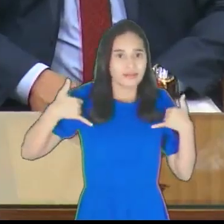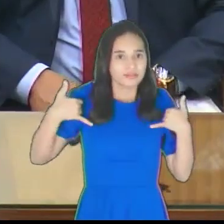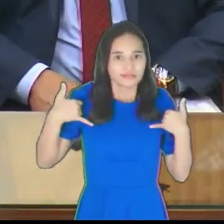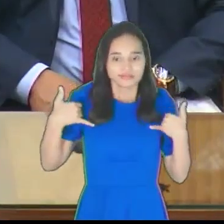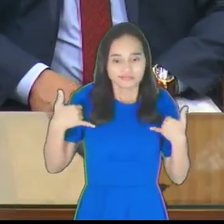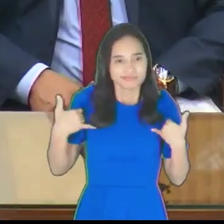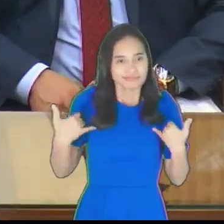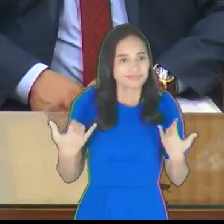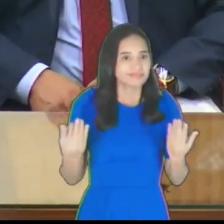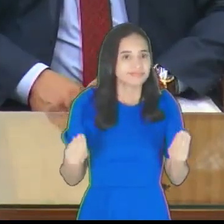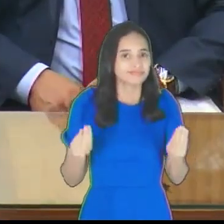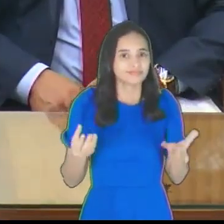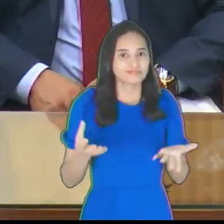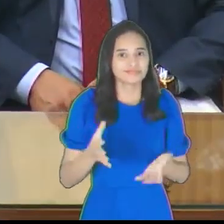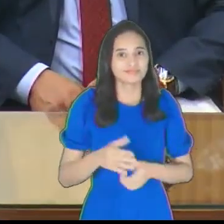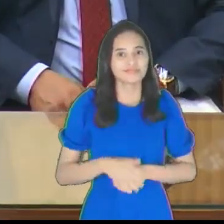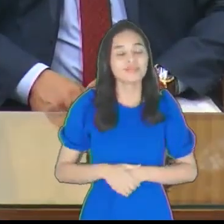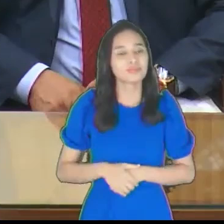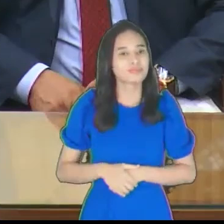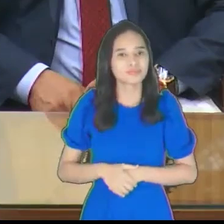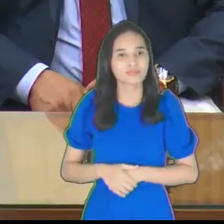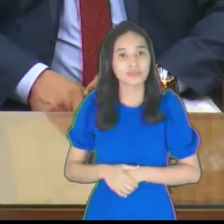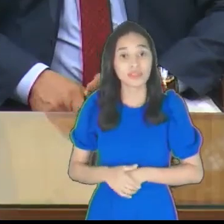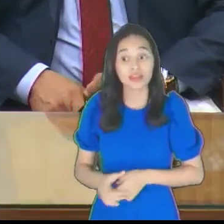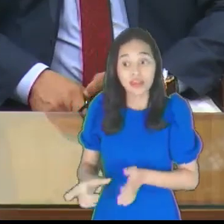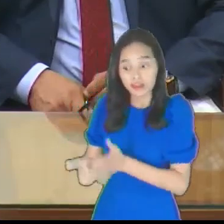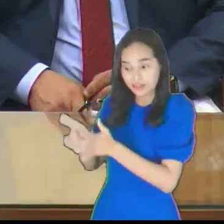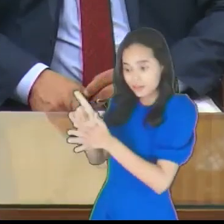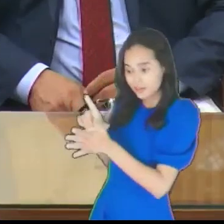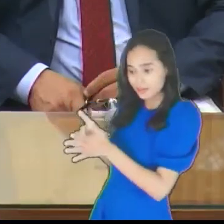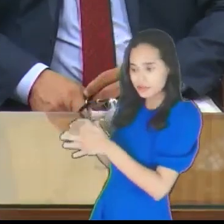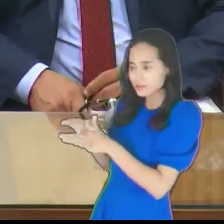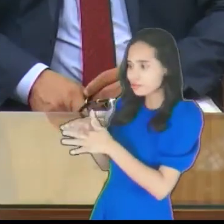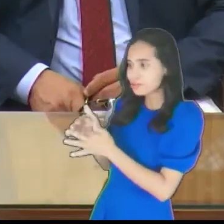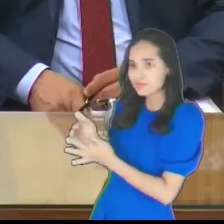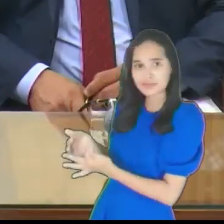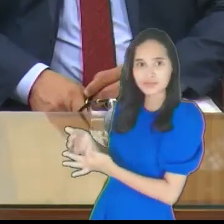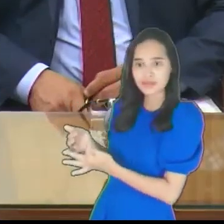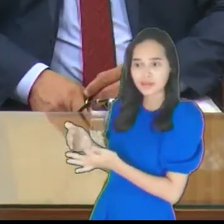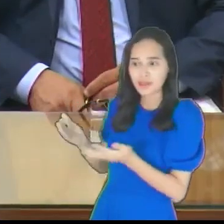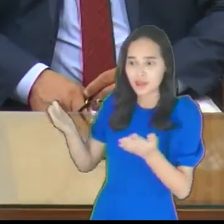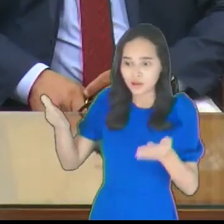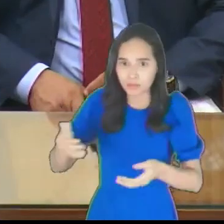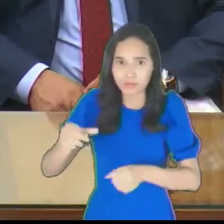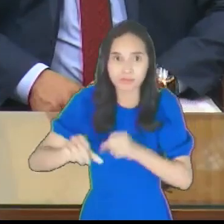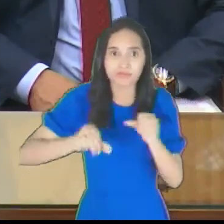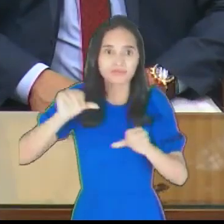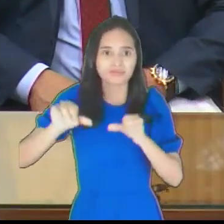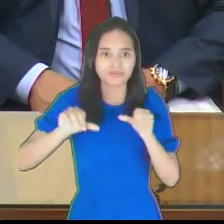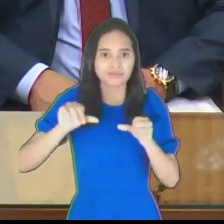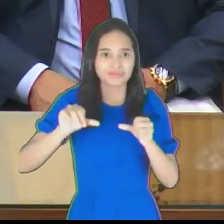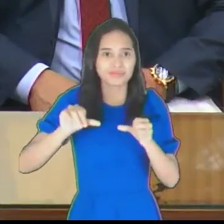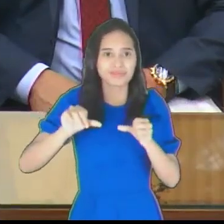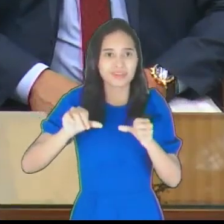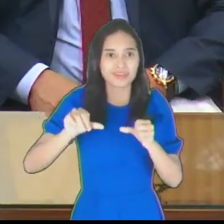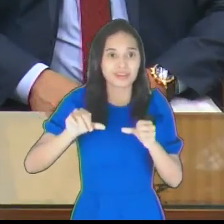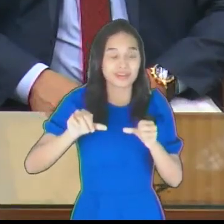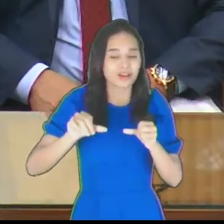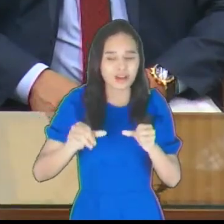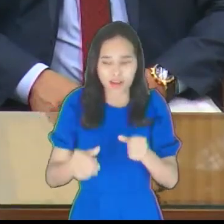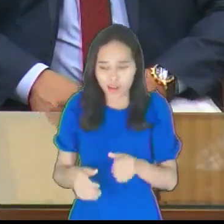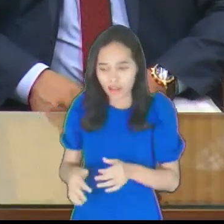exaltou-se. Não era mais aquele Ezequias. Não era mais aquele